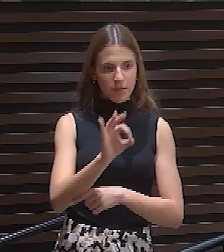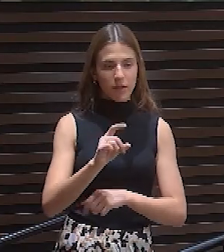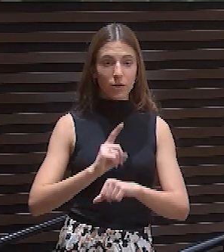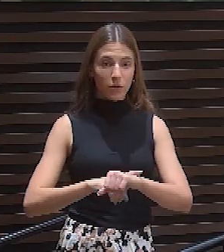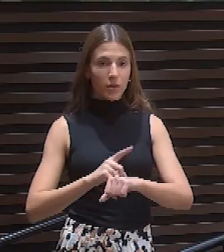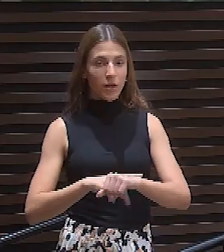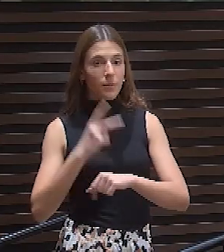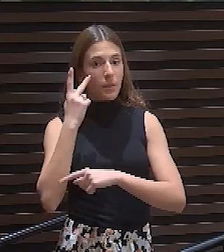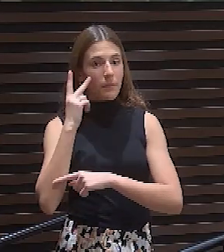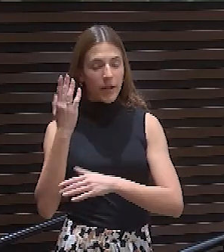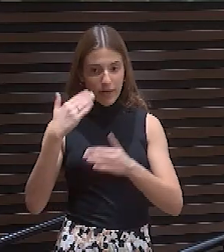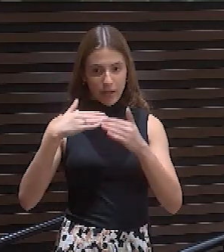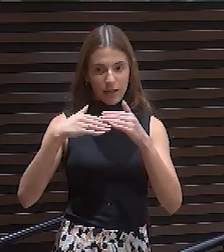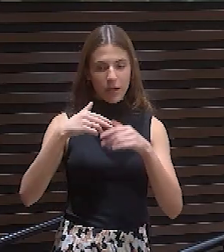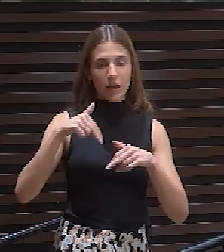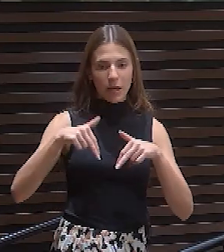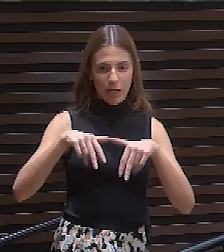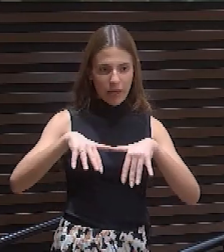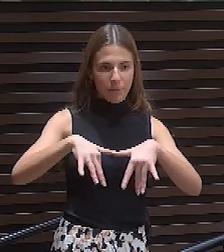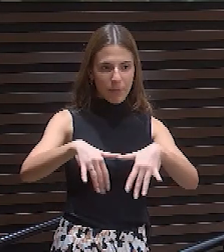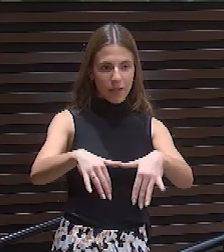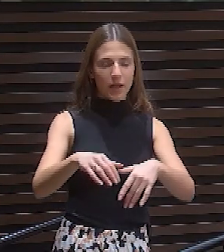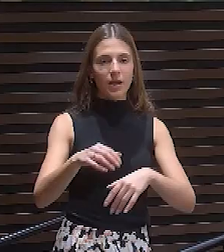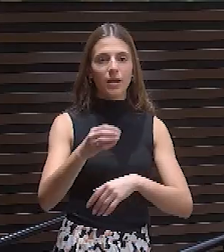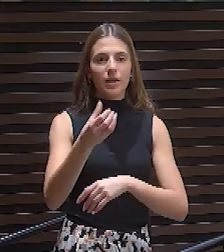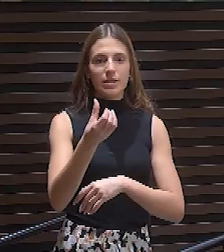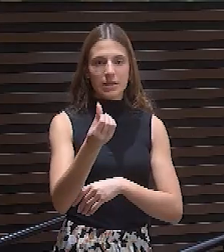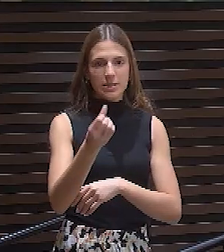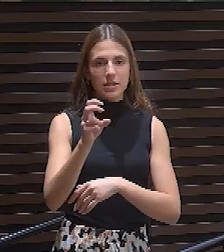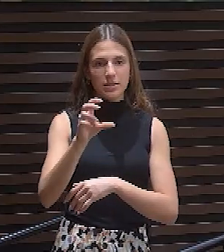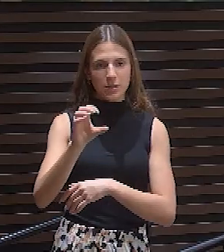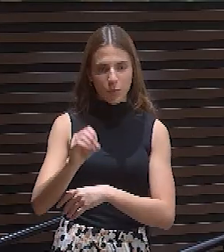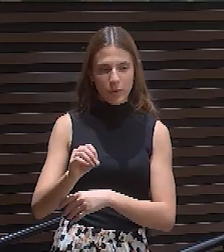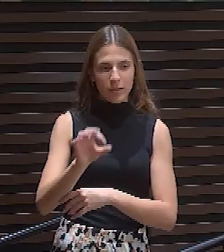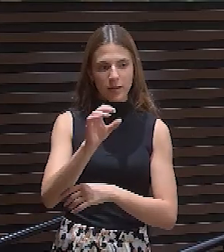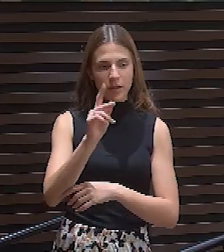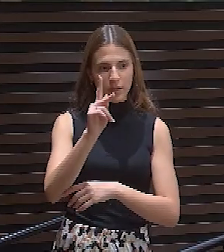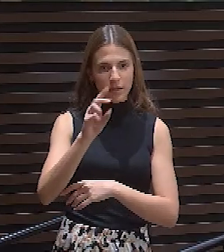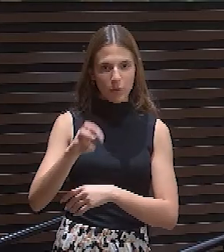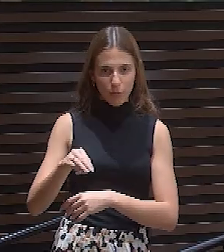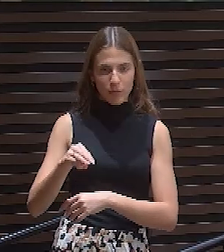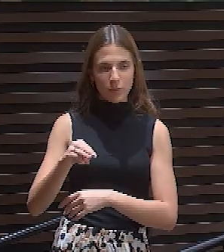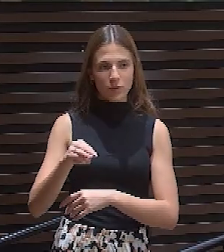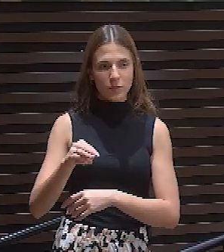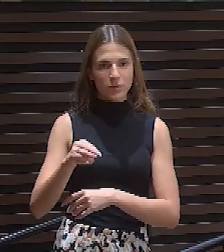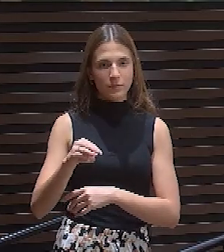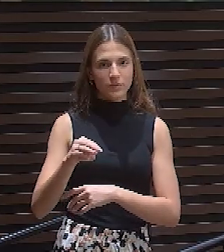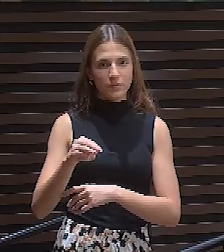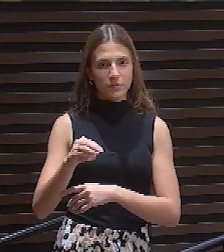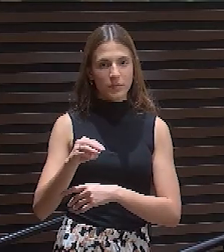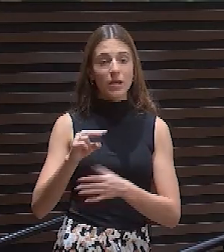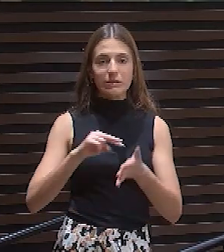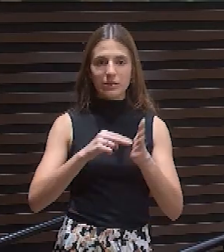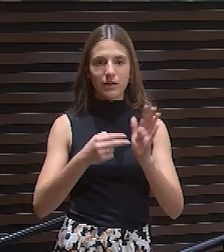150 quilômetros, ou seja, 25% da distância.